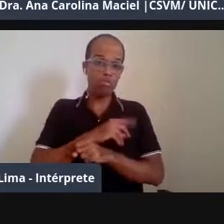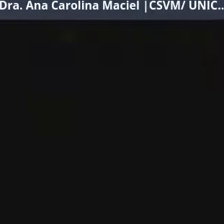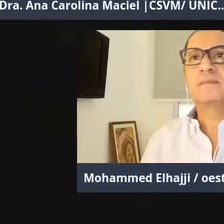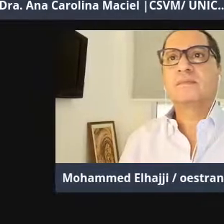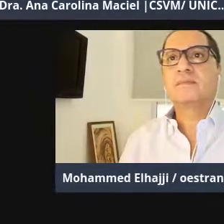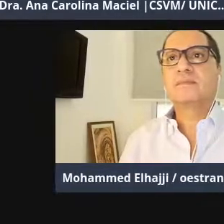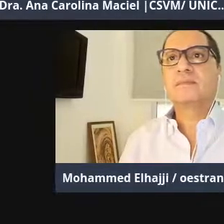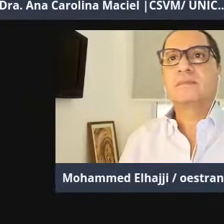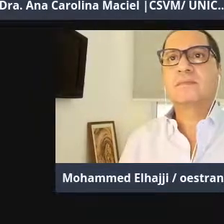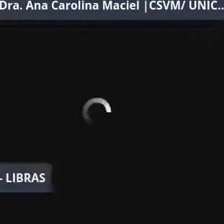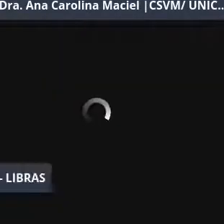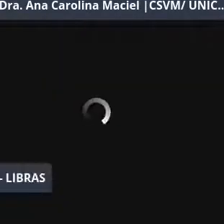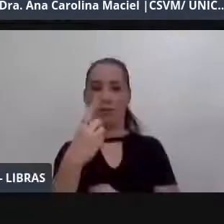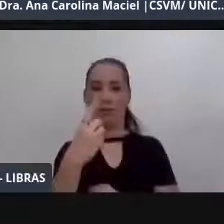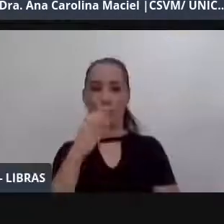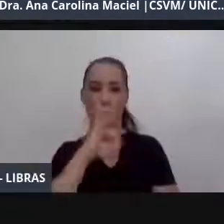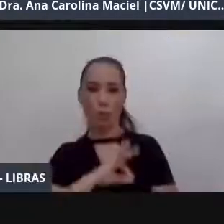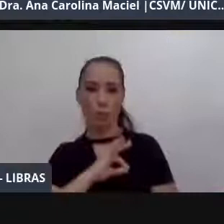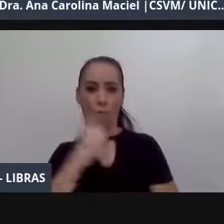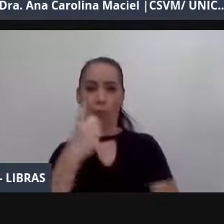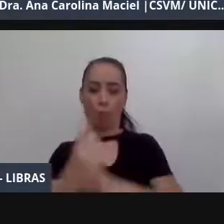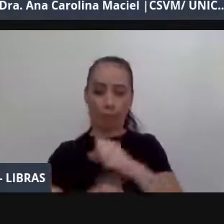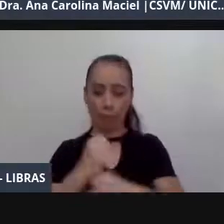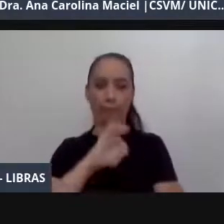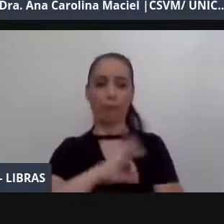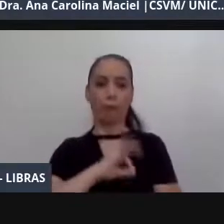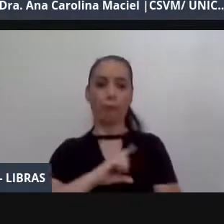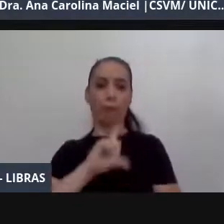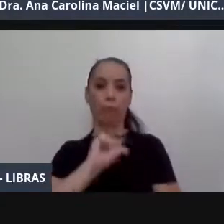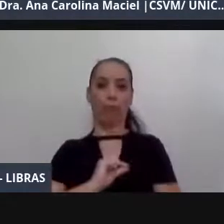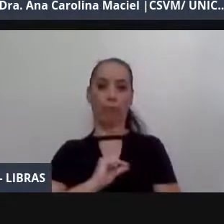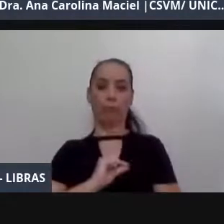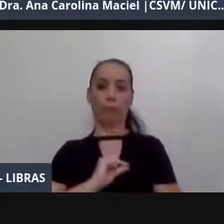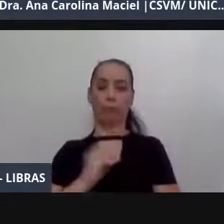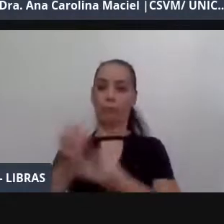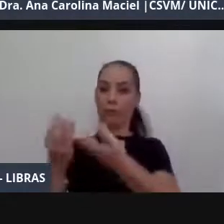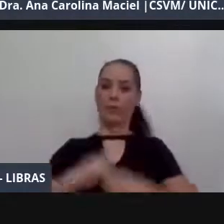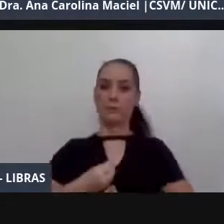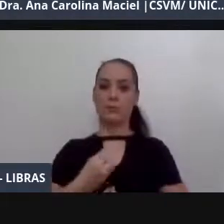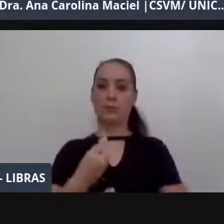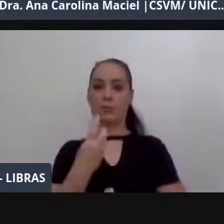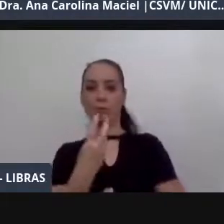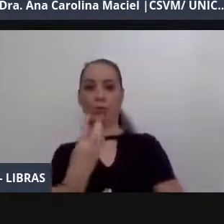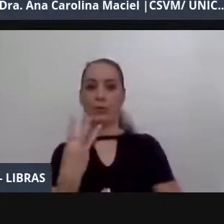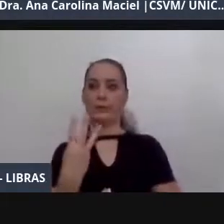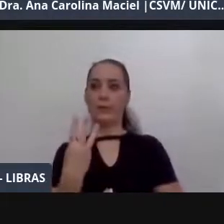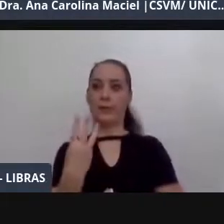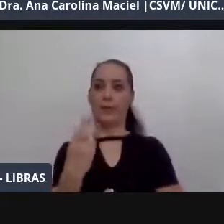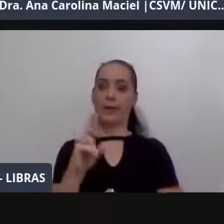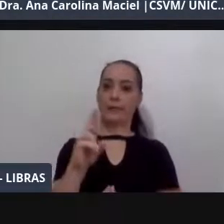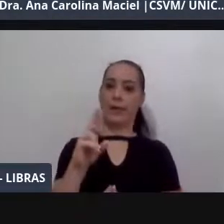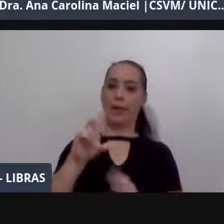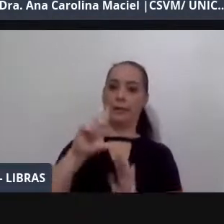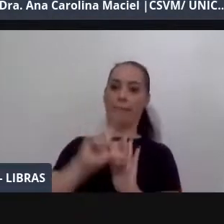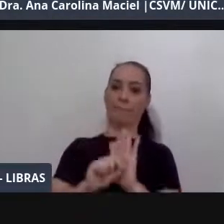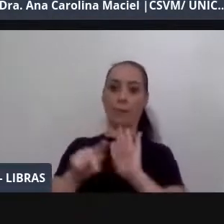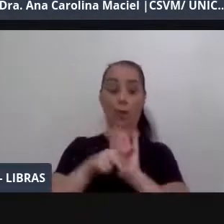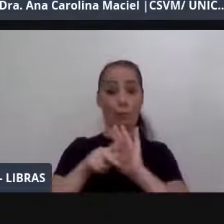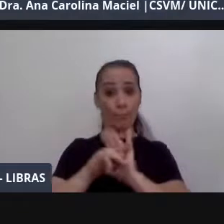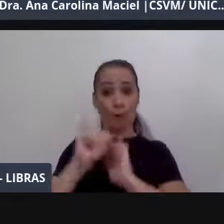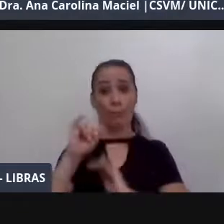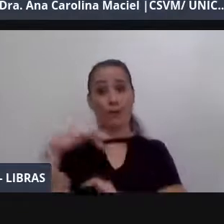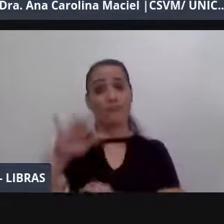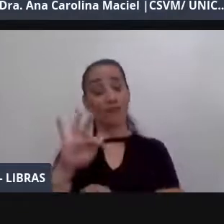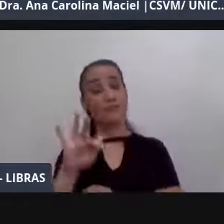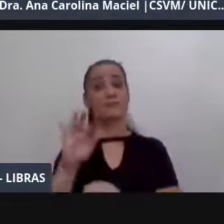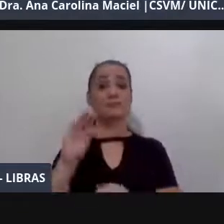hora do reajuste, depois de um ano, ele recebe R$ 2, R$ 3 a menos do que daria a própria inflação que está na